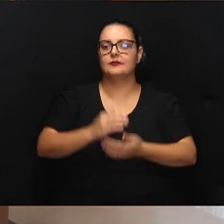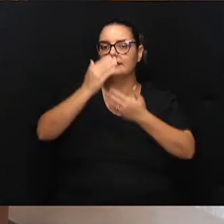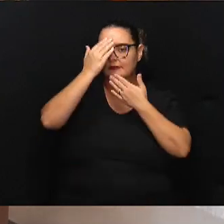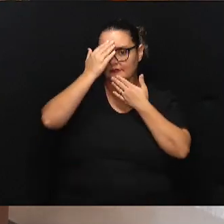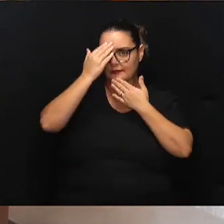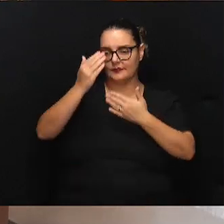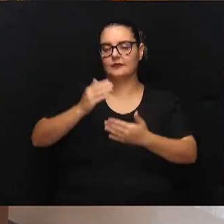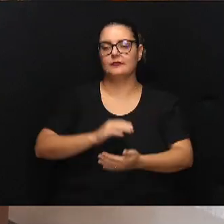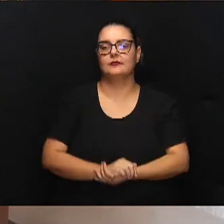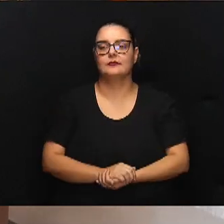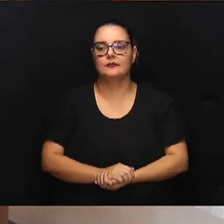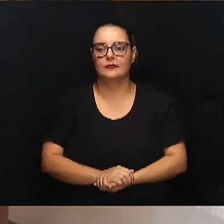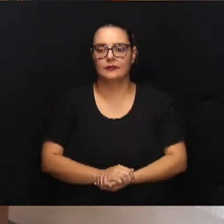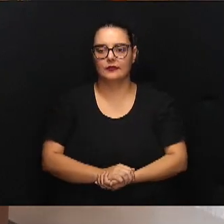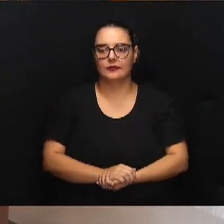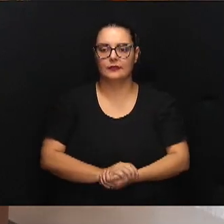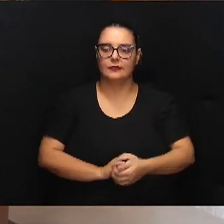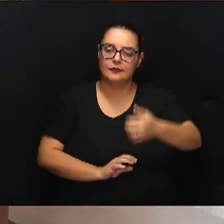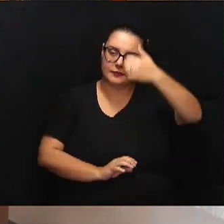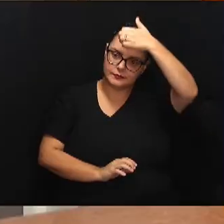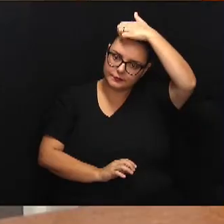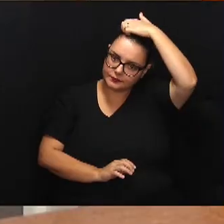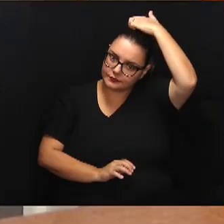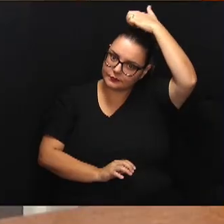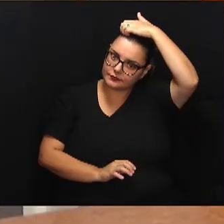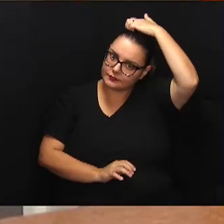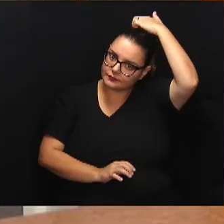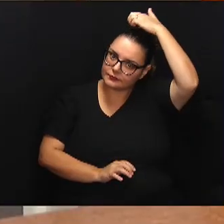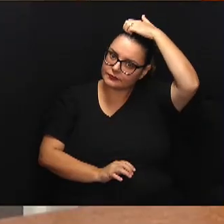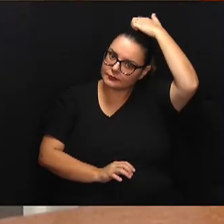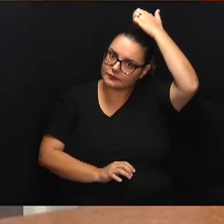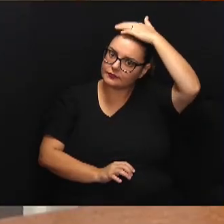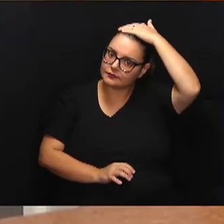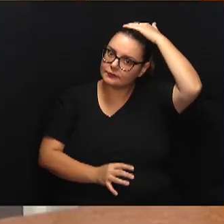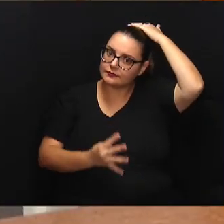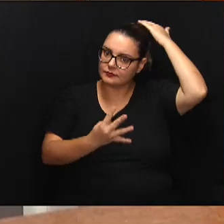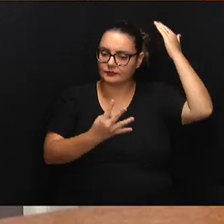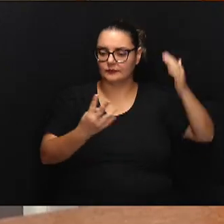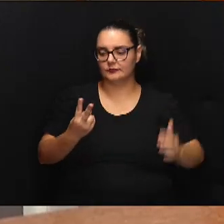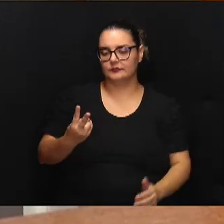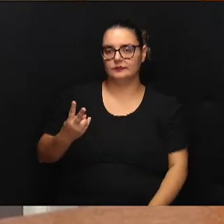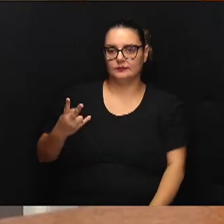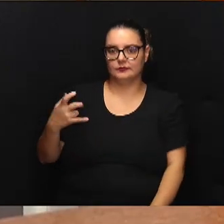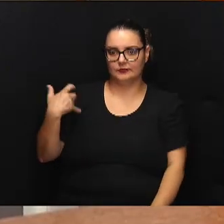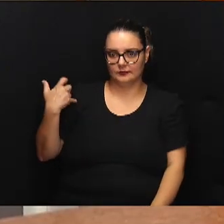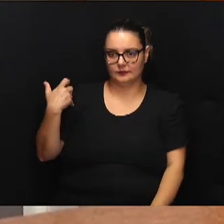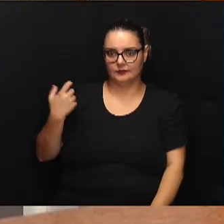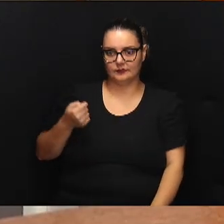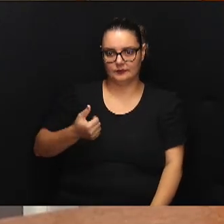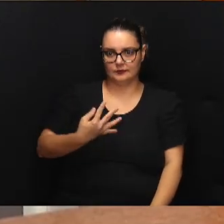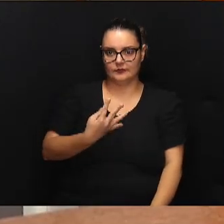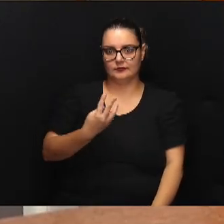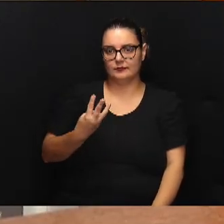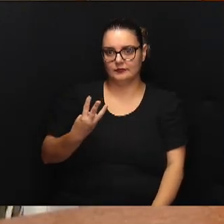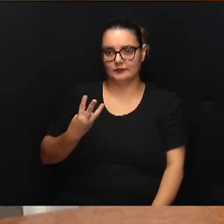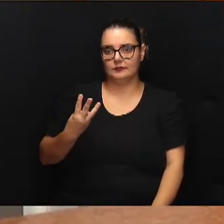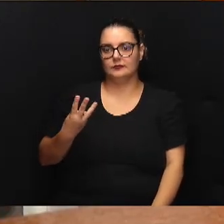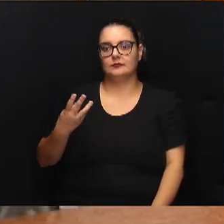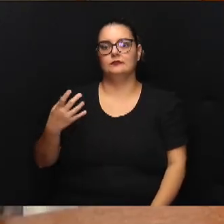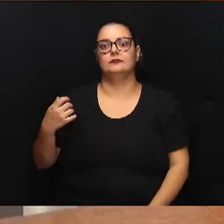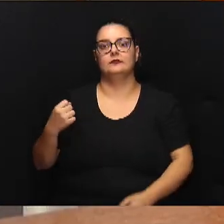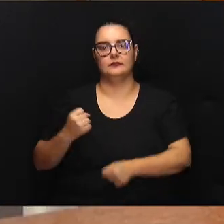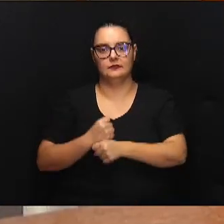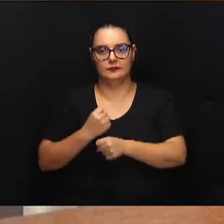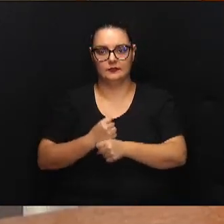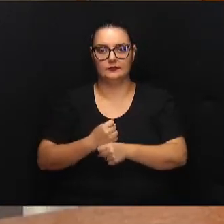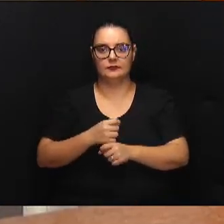Agradeço. Bom, eu tenho 42 anos e quase 33 anos convivendo com diabetes tipo 1.